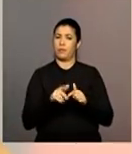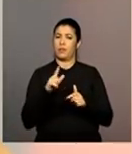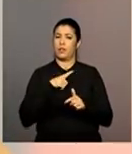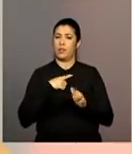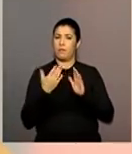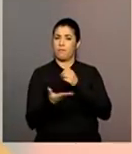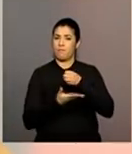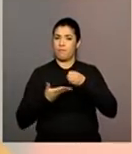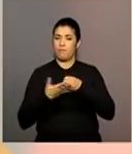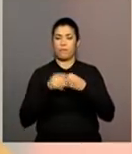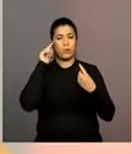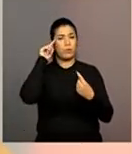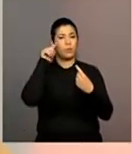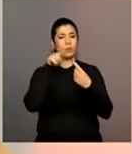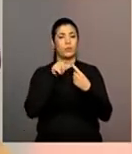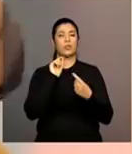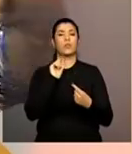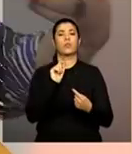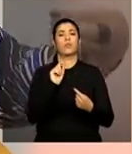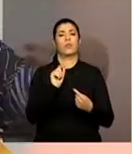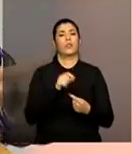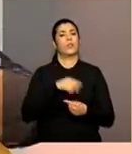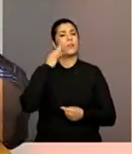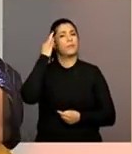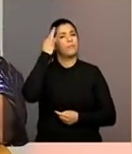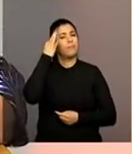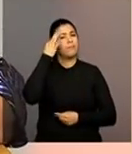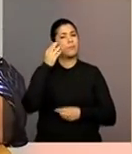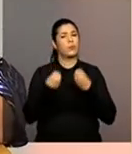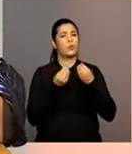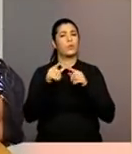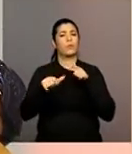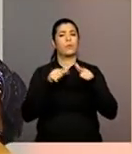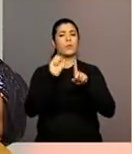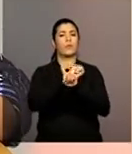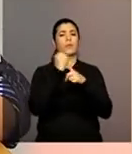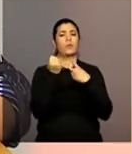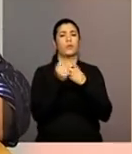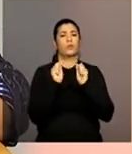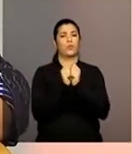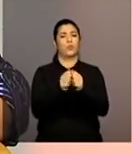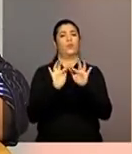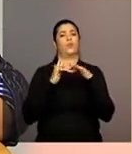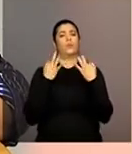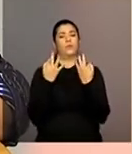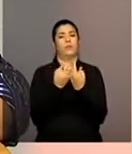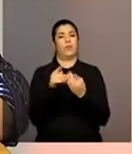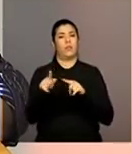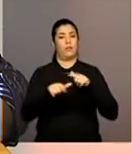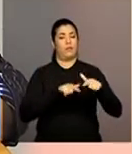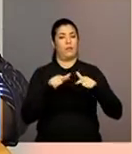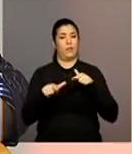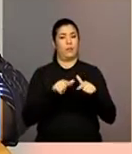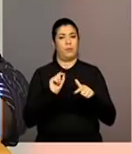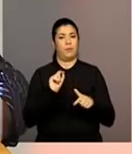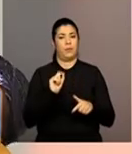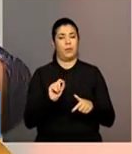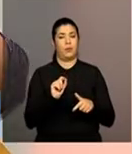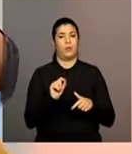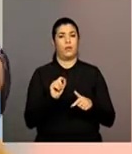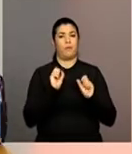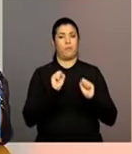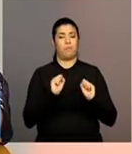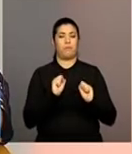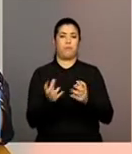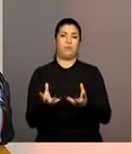essa perspectiva tem a filosofia do trabalho social com famílias esse trabalho de forma a a